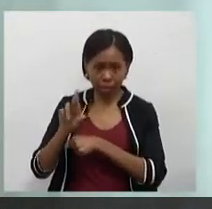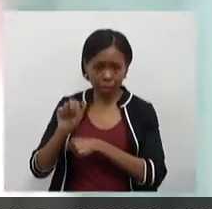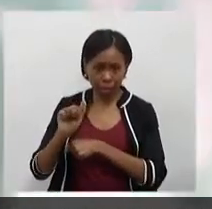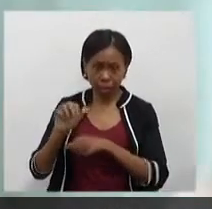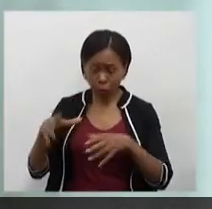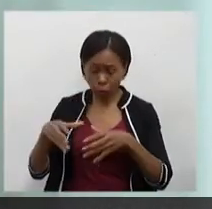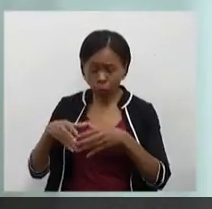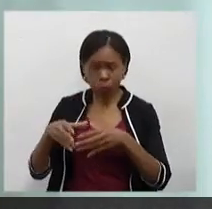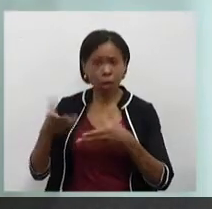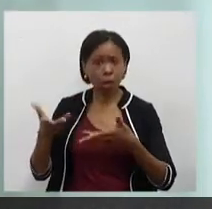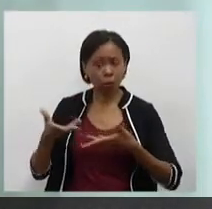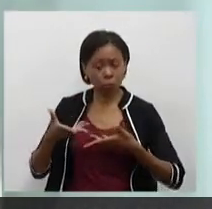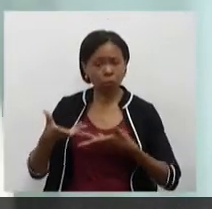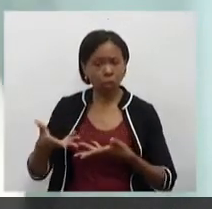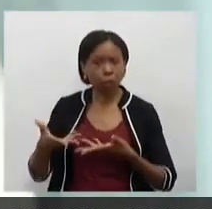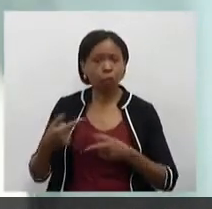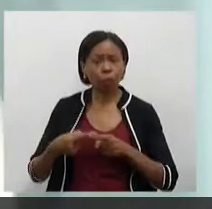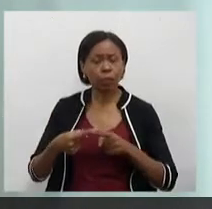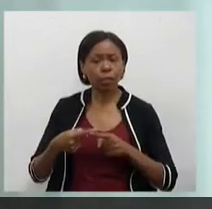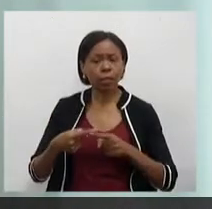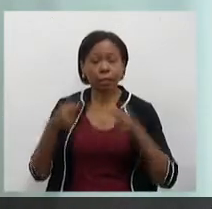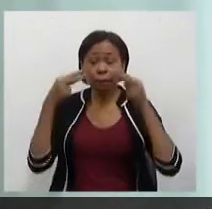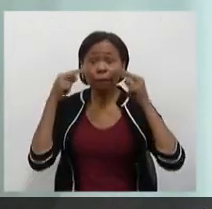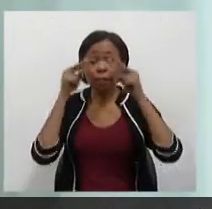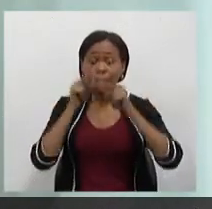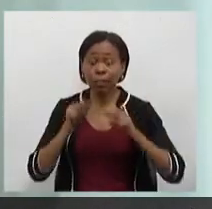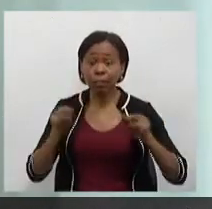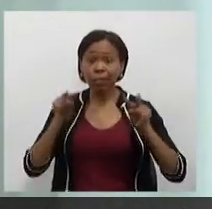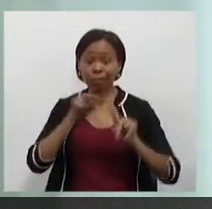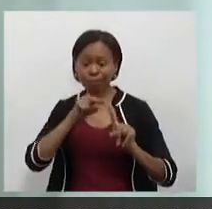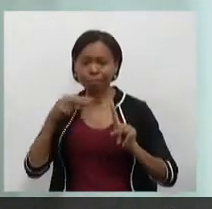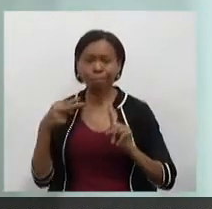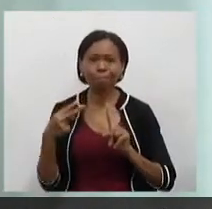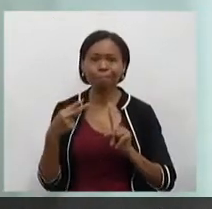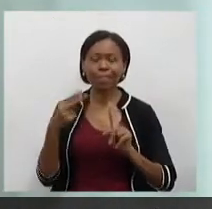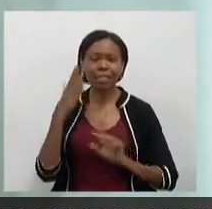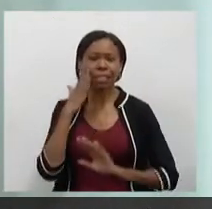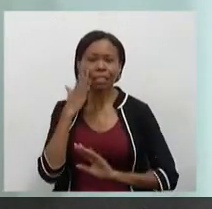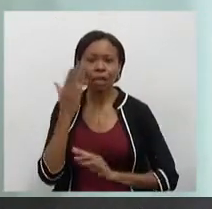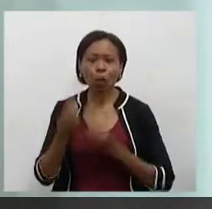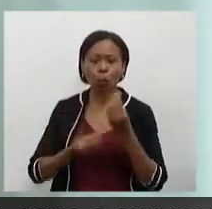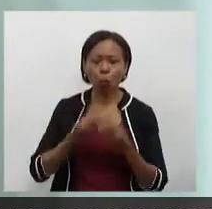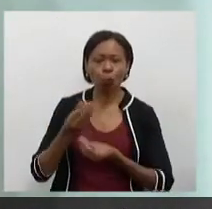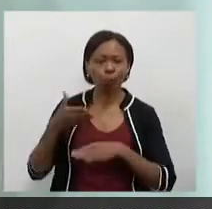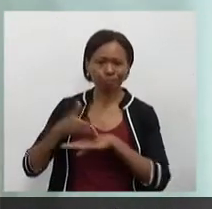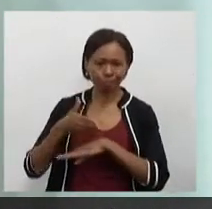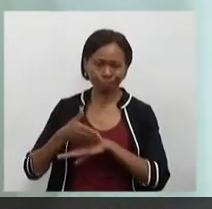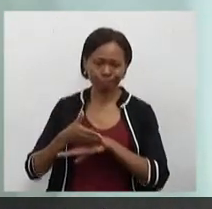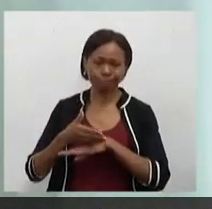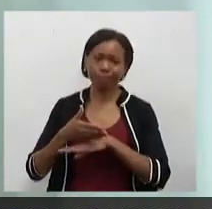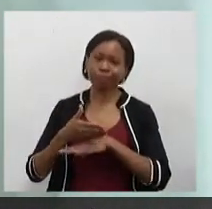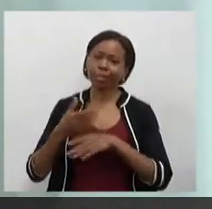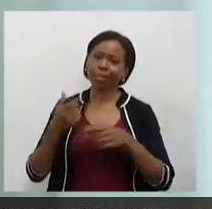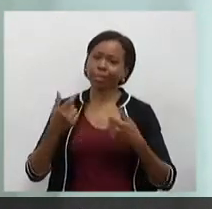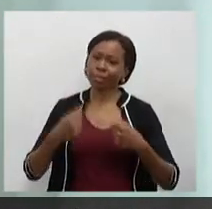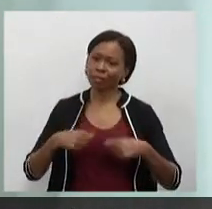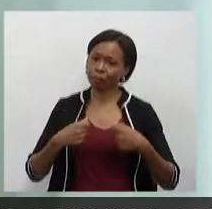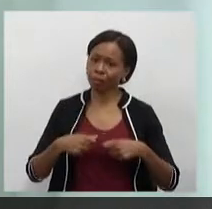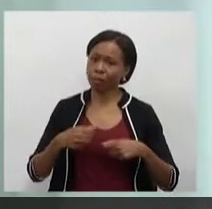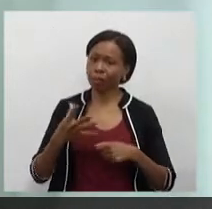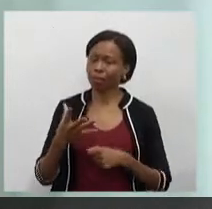ampla da participação. E assim como a Denise mesmo pontuou, e assim como os outros, a gente não pode esquecer